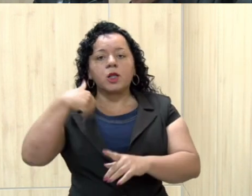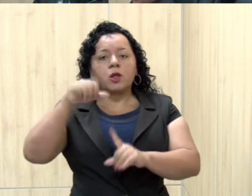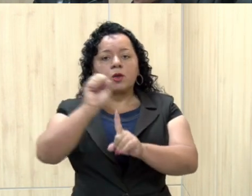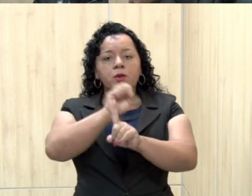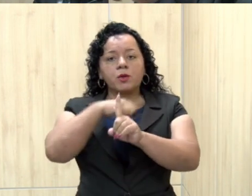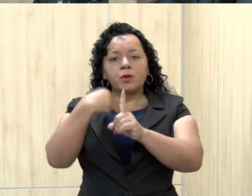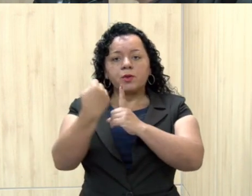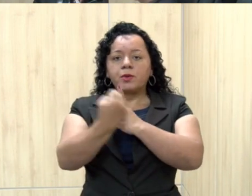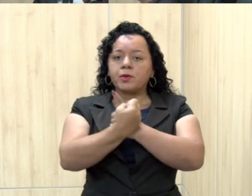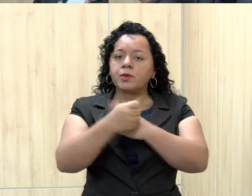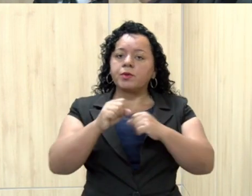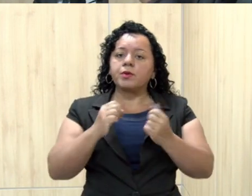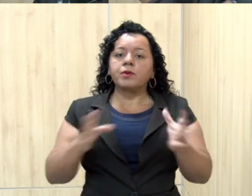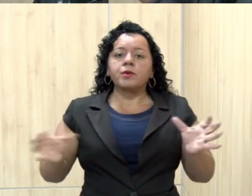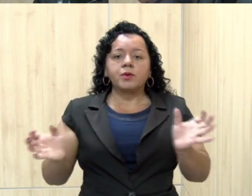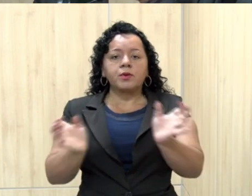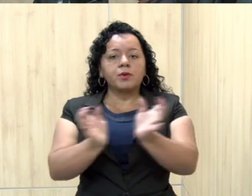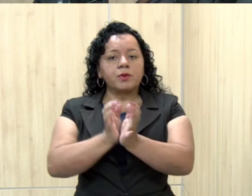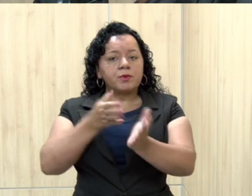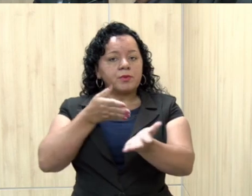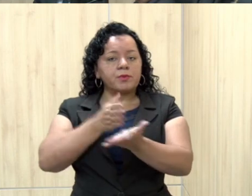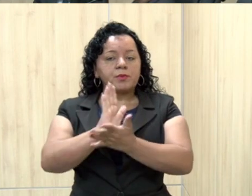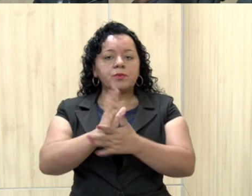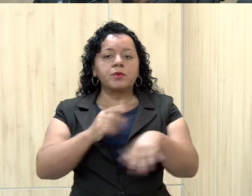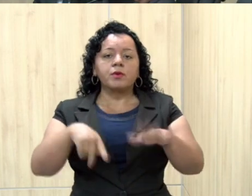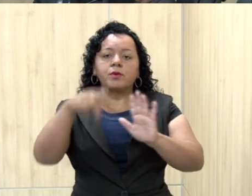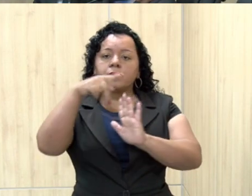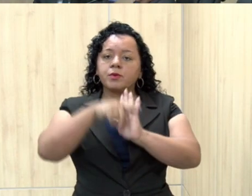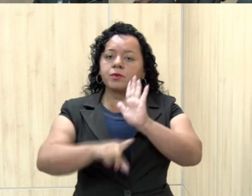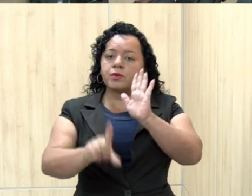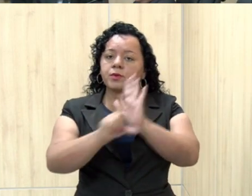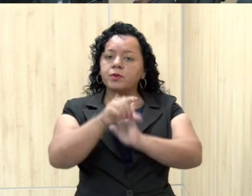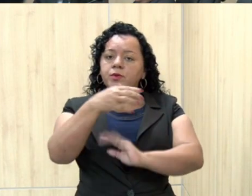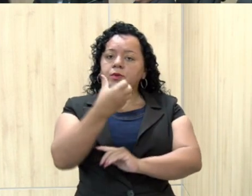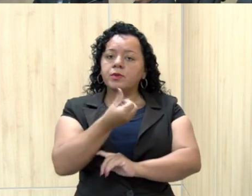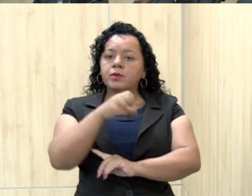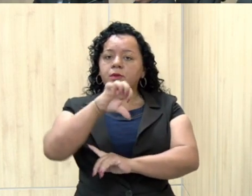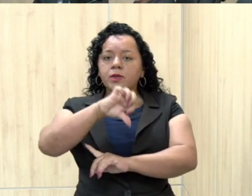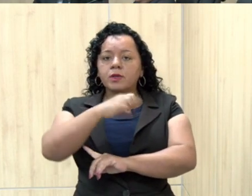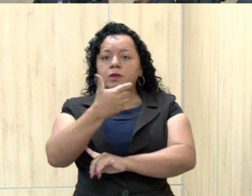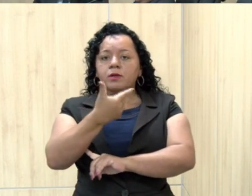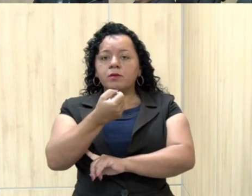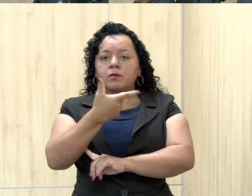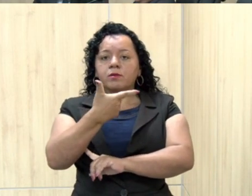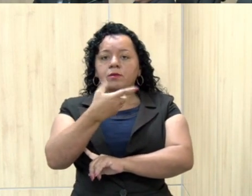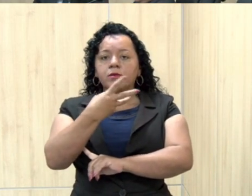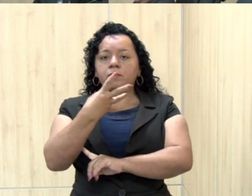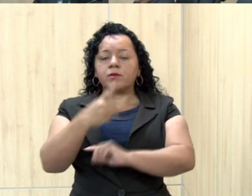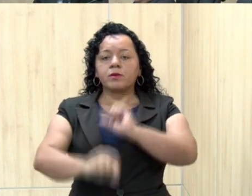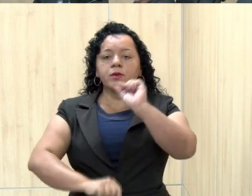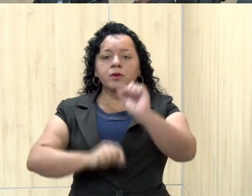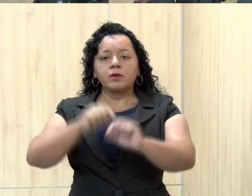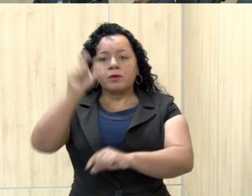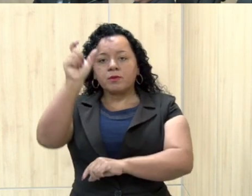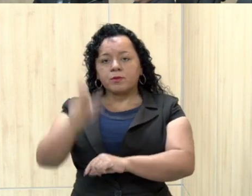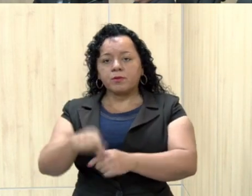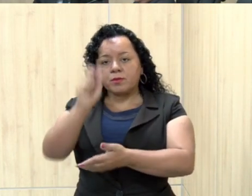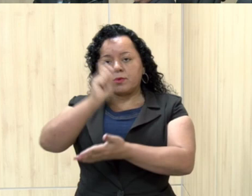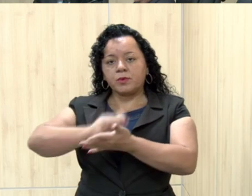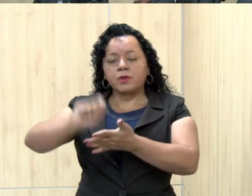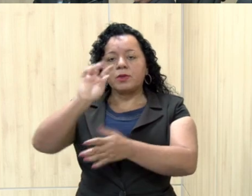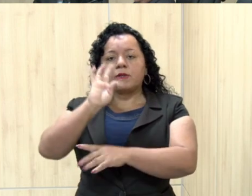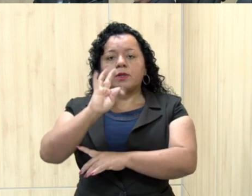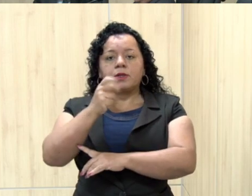por unanimidade Segue o expediente projeto Lei número 69 de 2023 de autoria deputada Doutora Taíssa